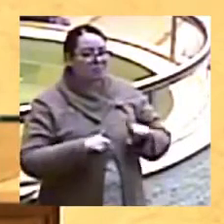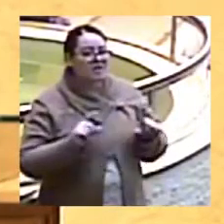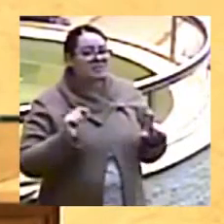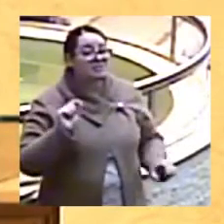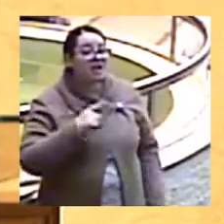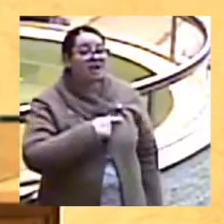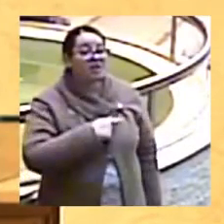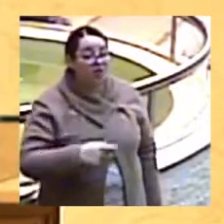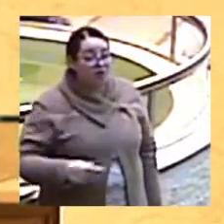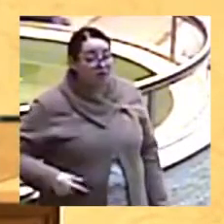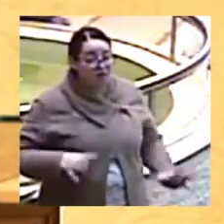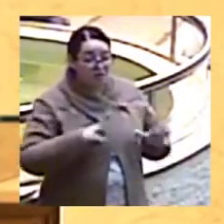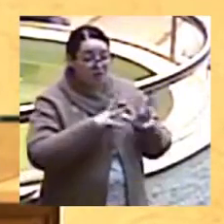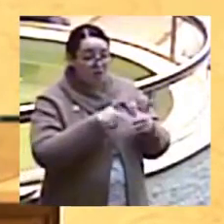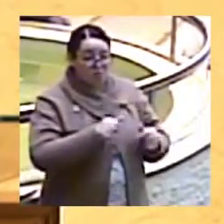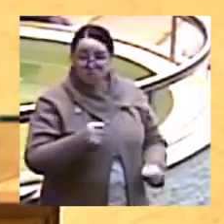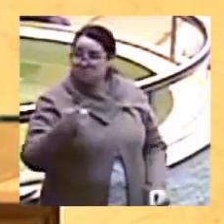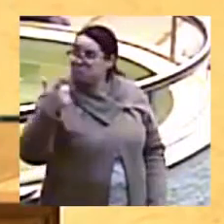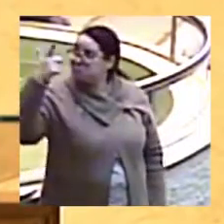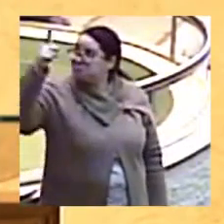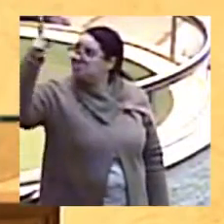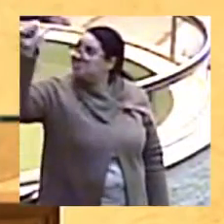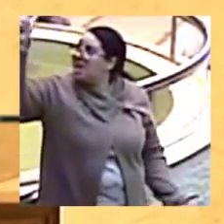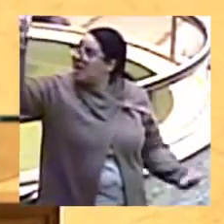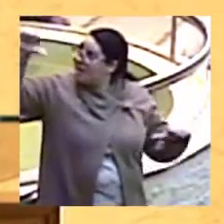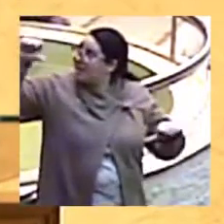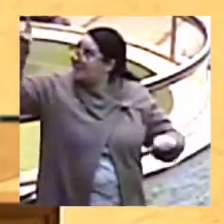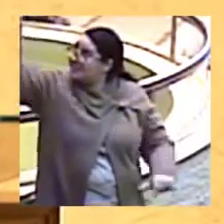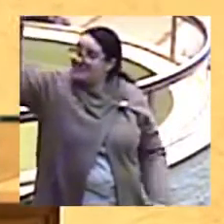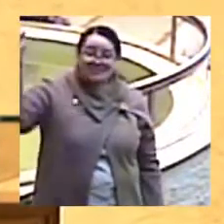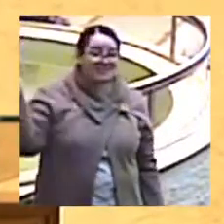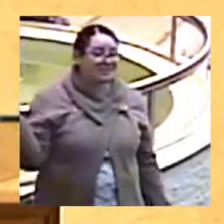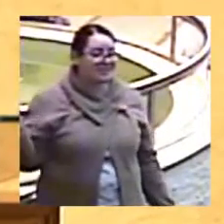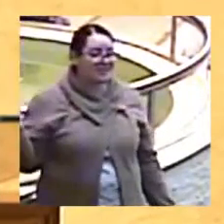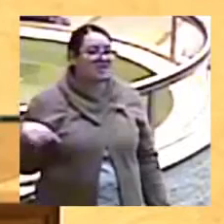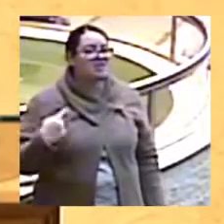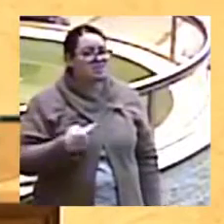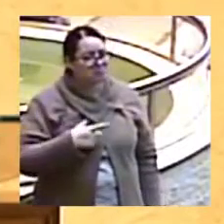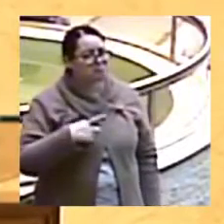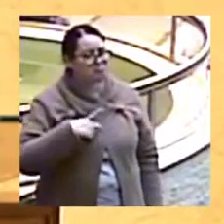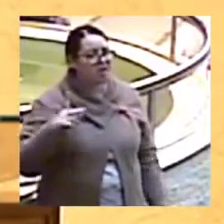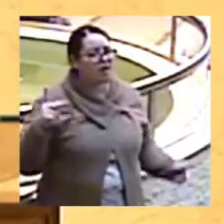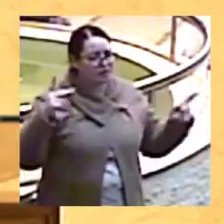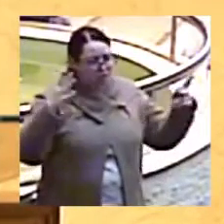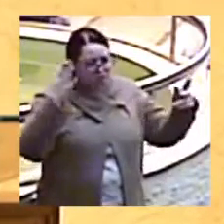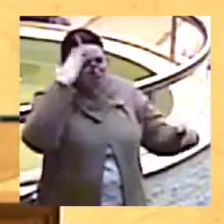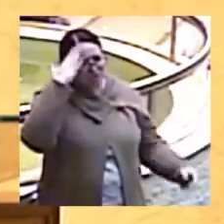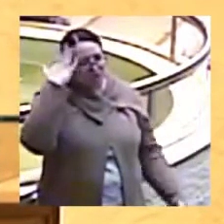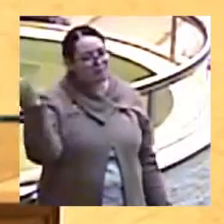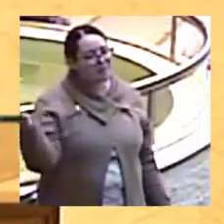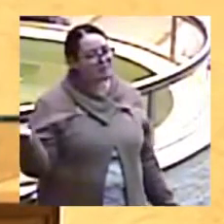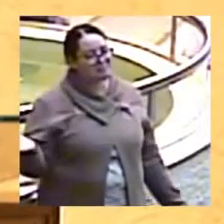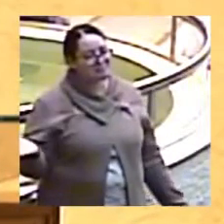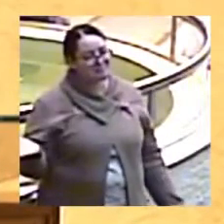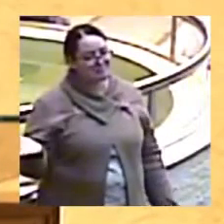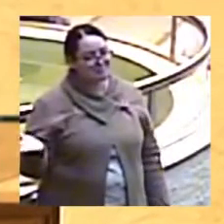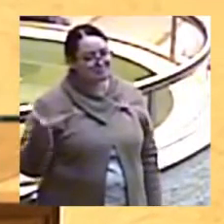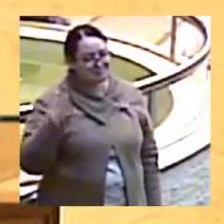crise, então, nós somos mais, do que vitoriosos, assim diz a palavra do Senhor, palavra de Deus,